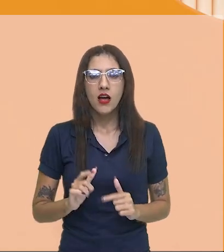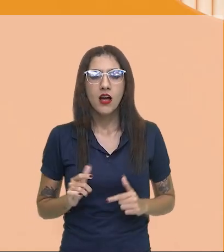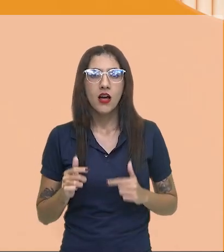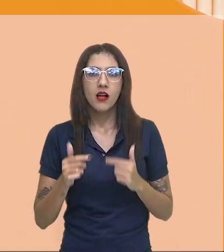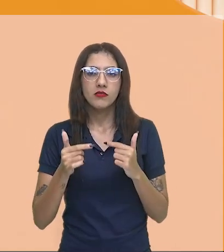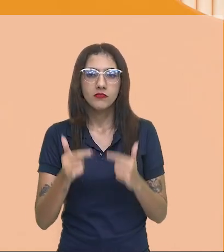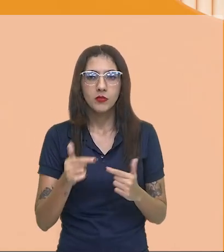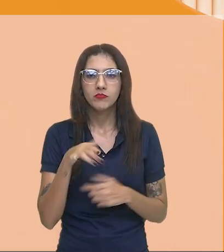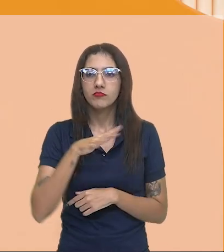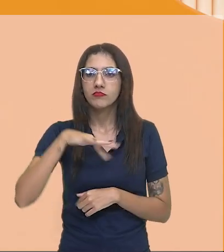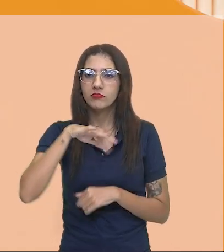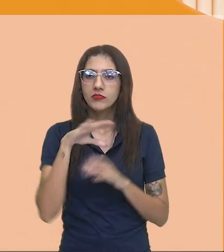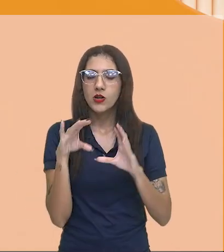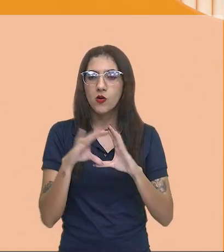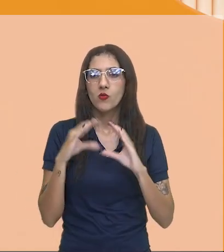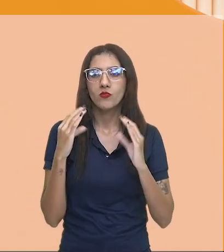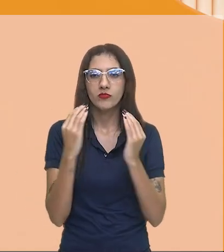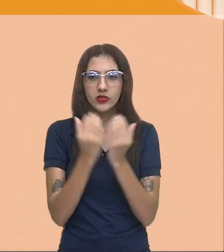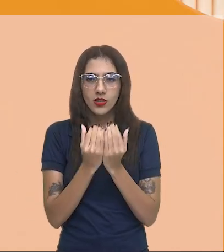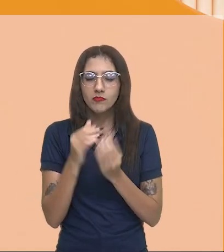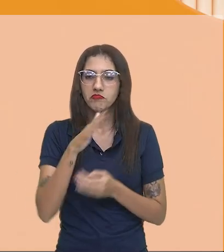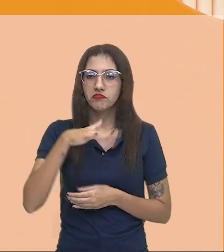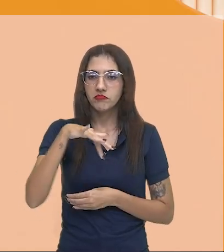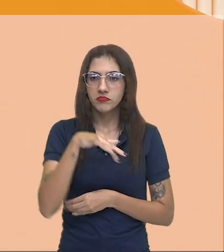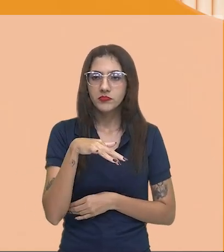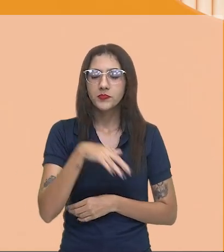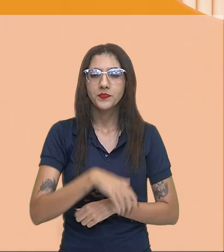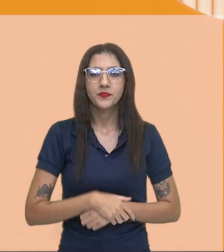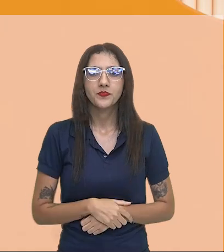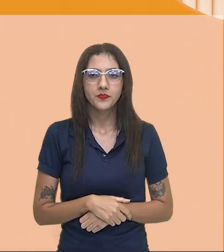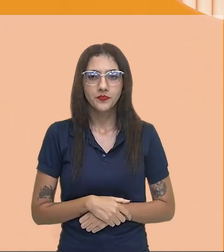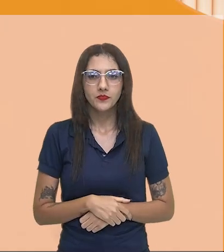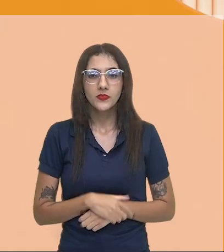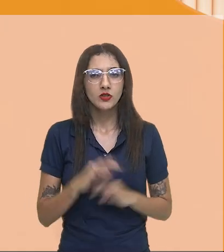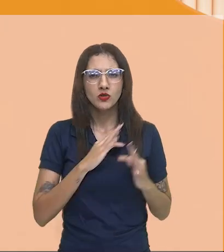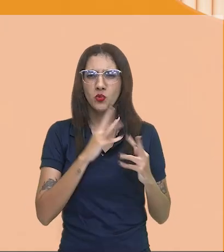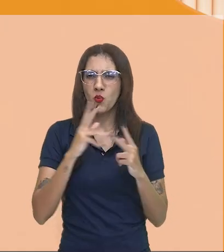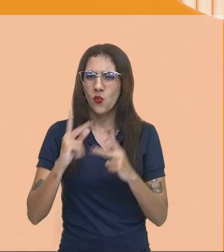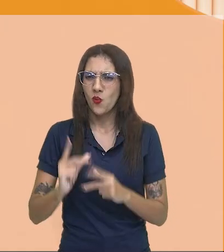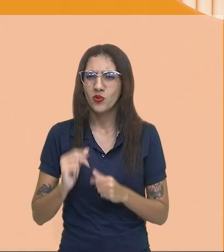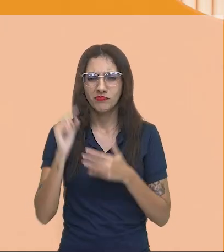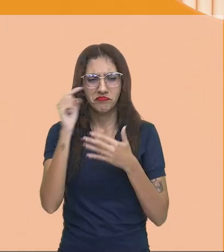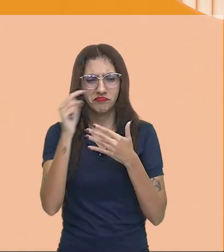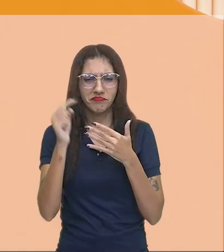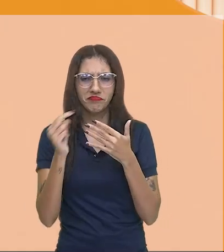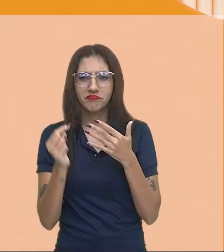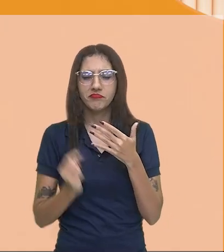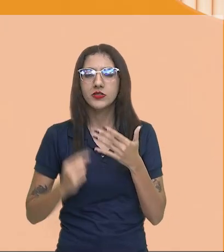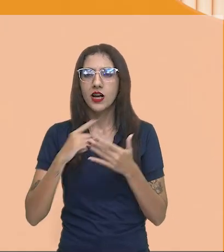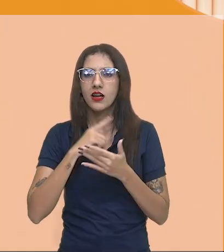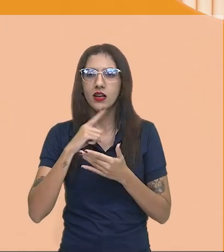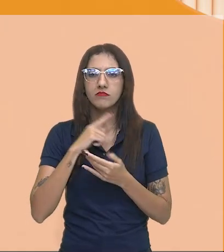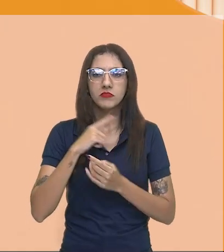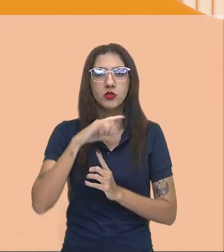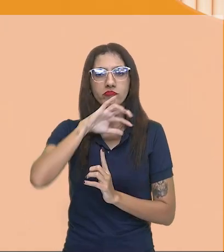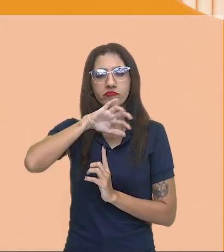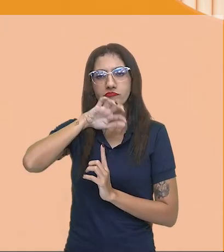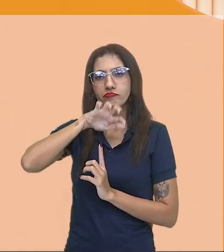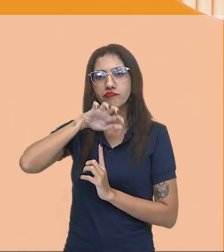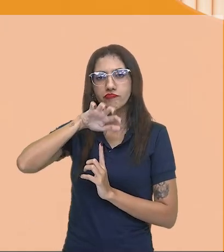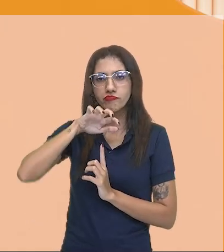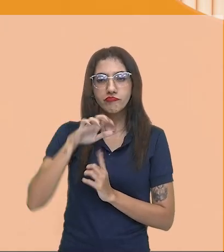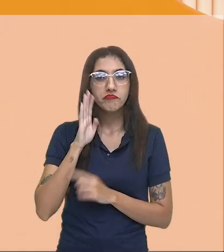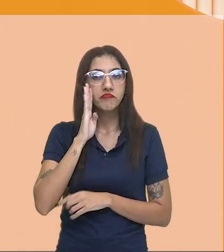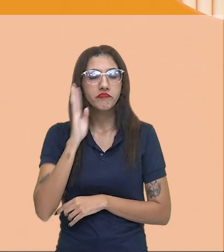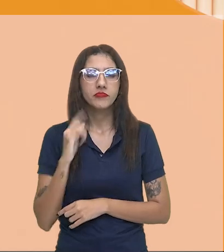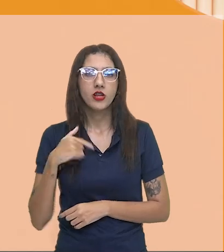de uma comunidade e de uma sociedade, porque todas essas questões, elas implicam diretamente